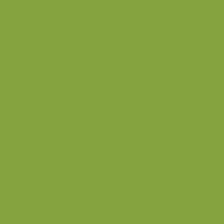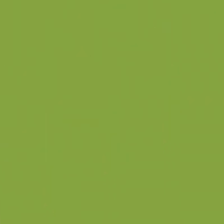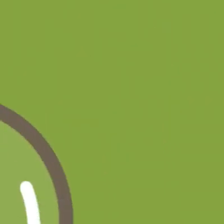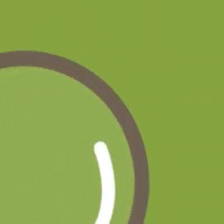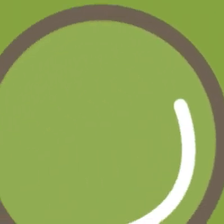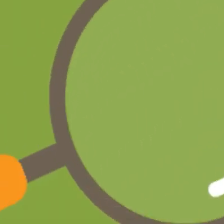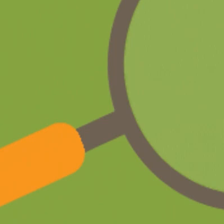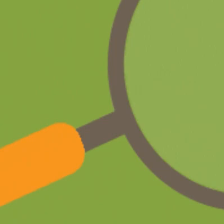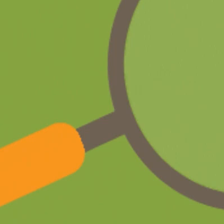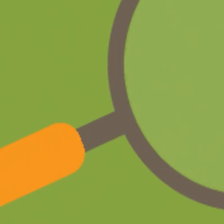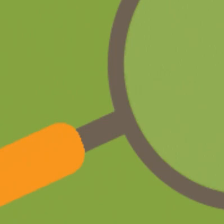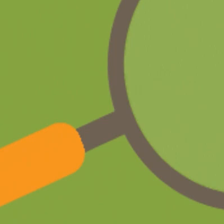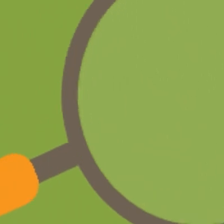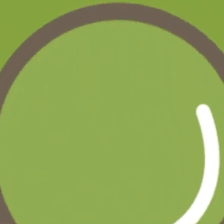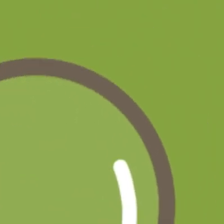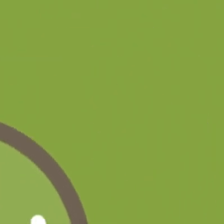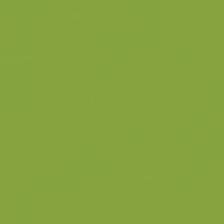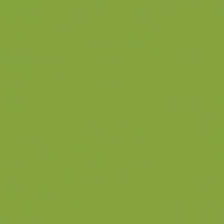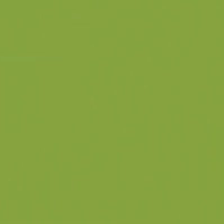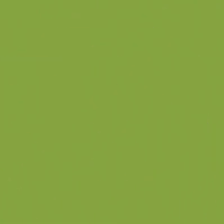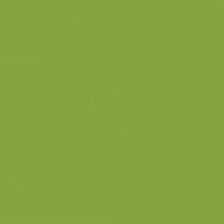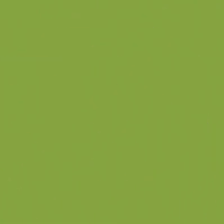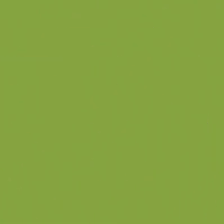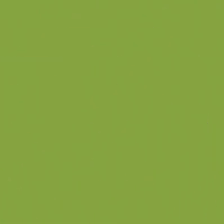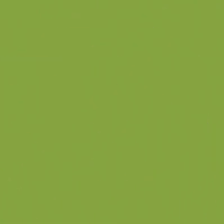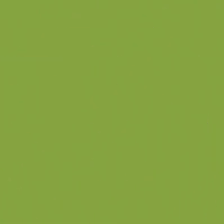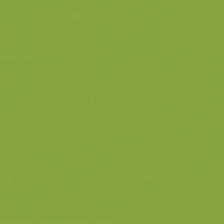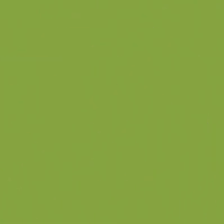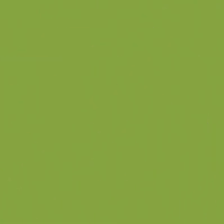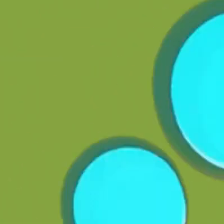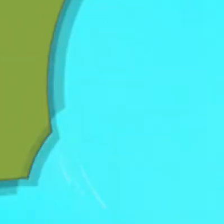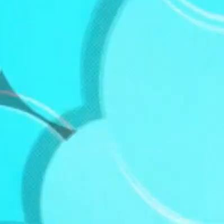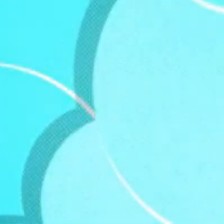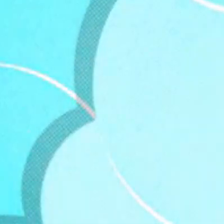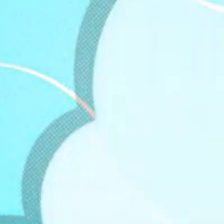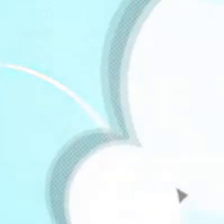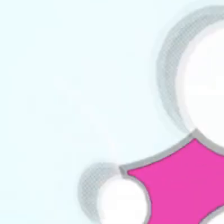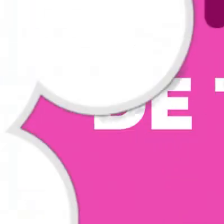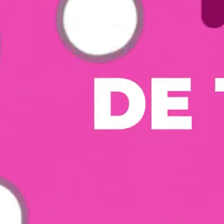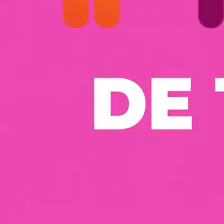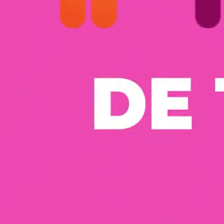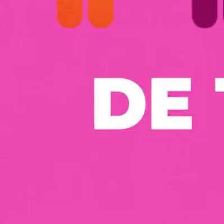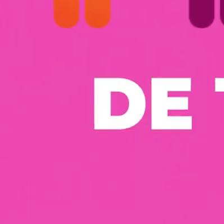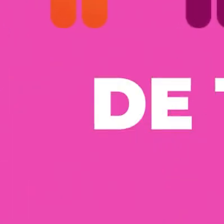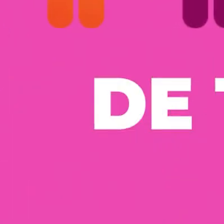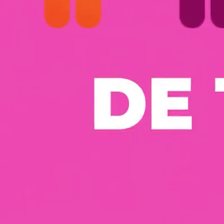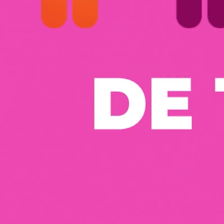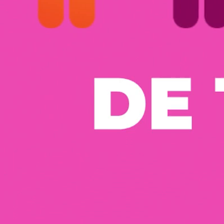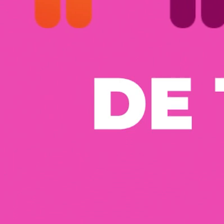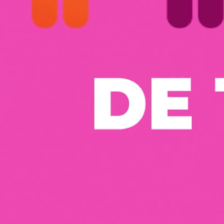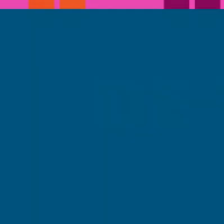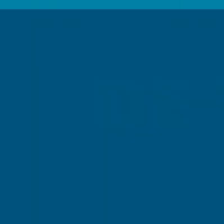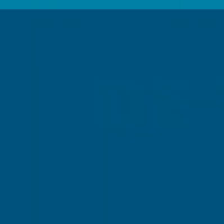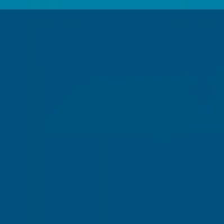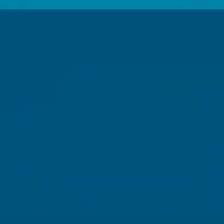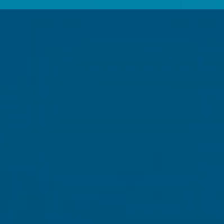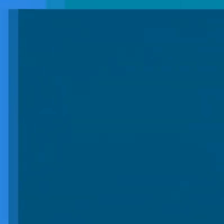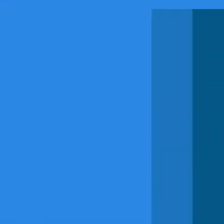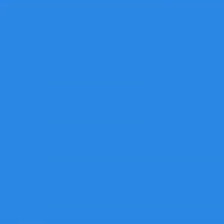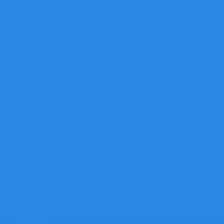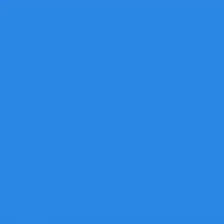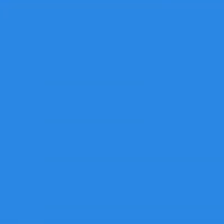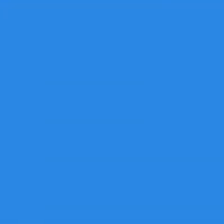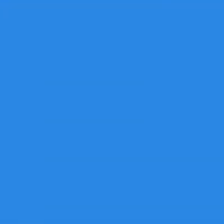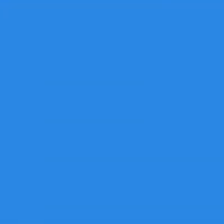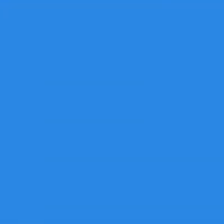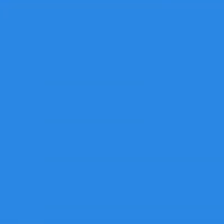pela semelhança dos primeiros sintomas com os de doenças comuns na infância. Por isso, o conhecimento de toda a sociedade sobre o